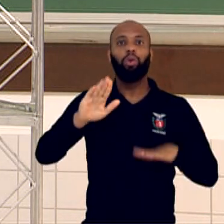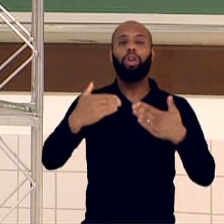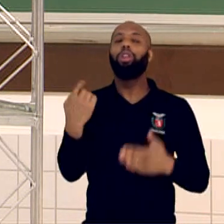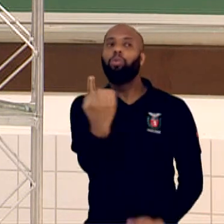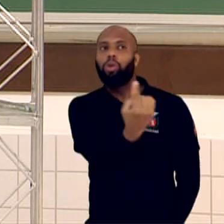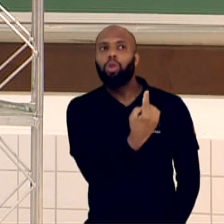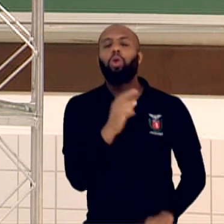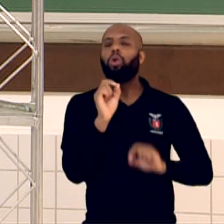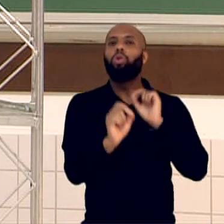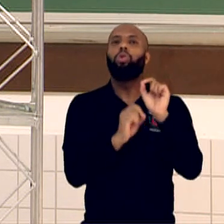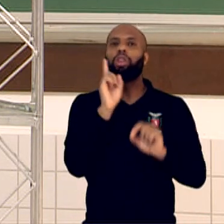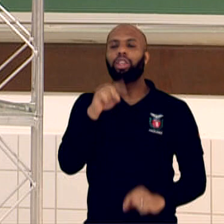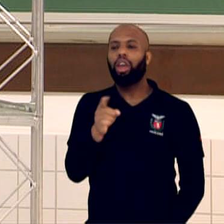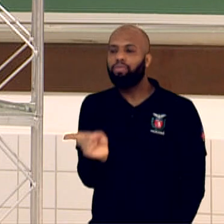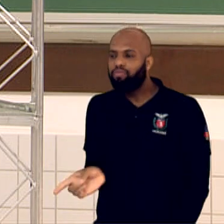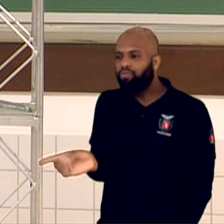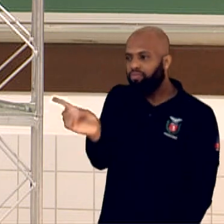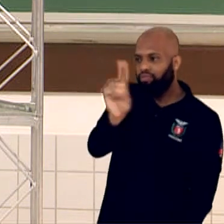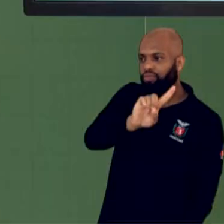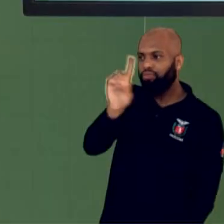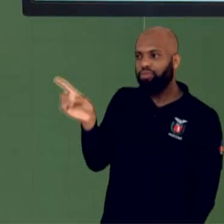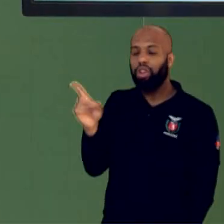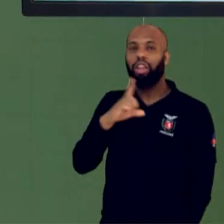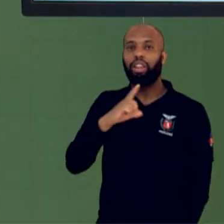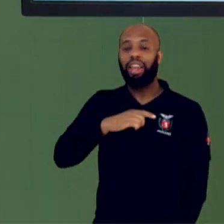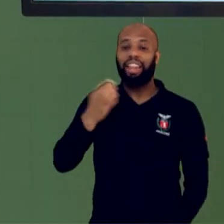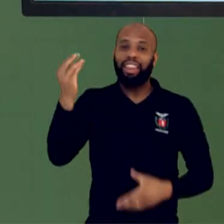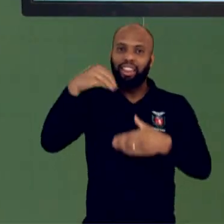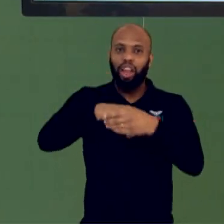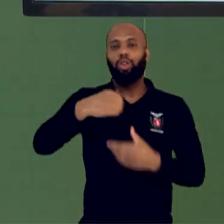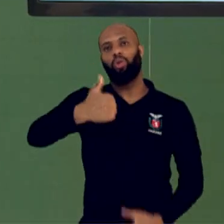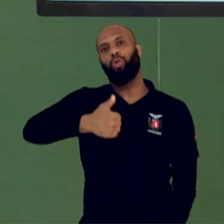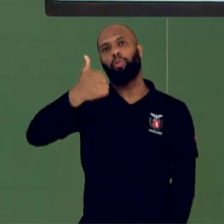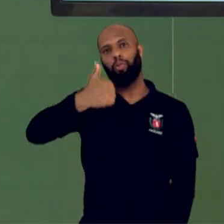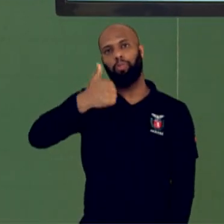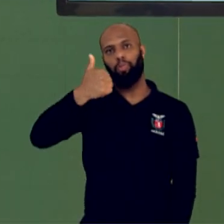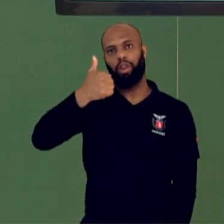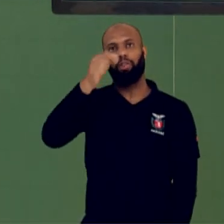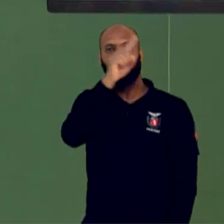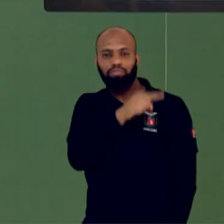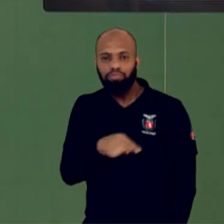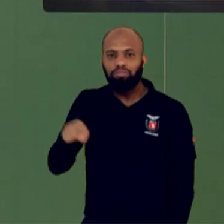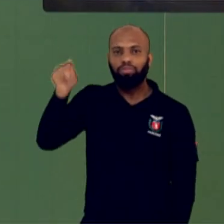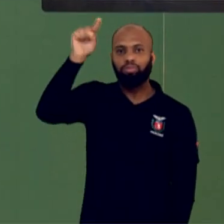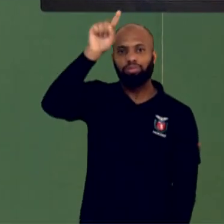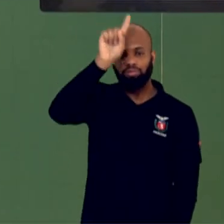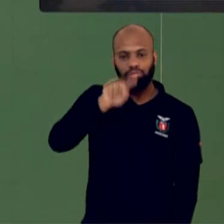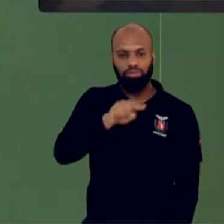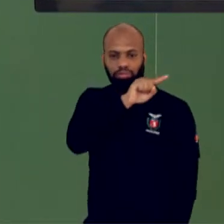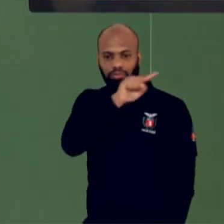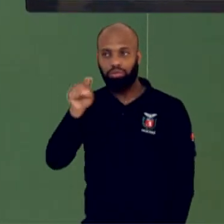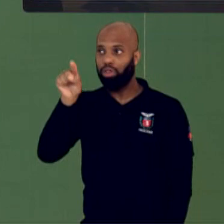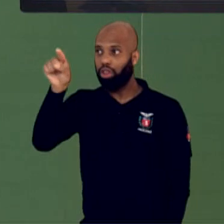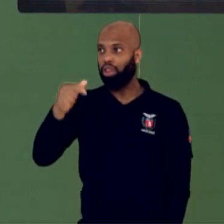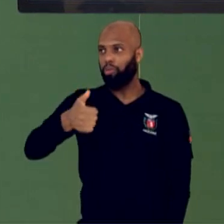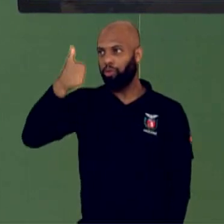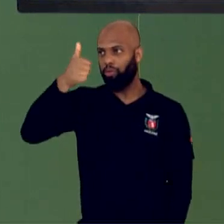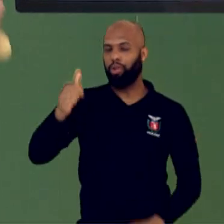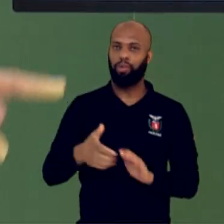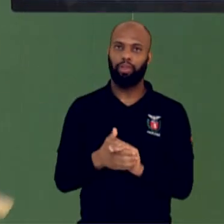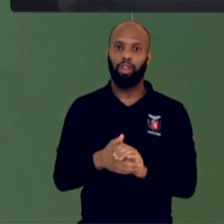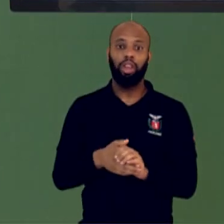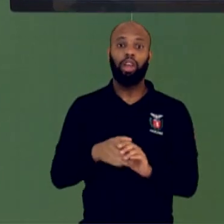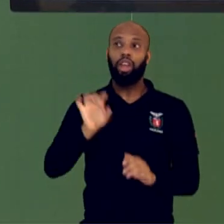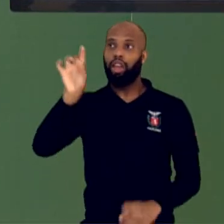nós serão aqueles arcos que estão no primeiro quadrante. Por isso que, para cada arco que nós temos